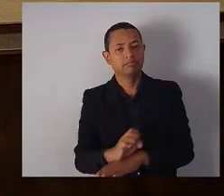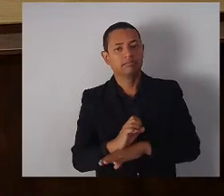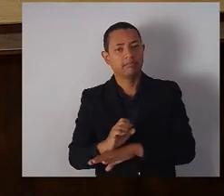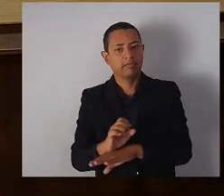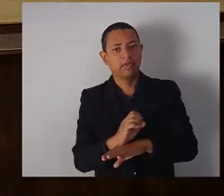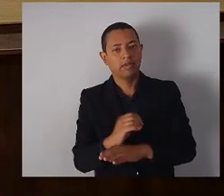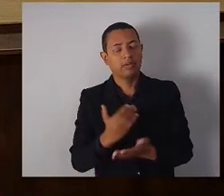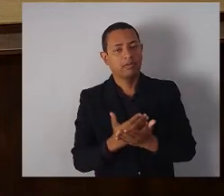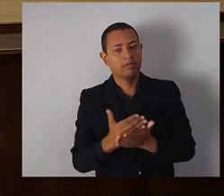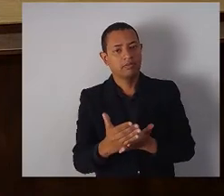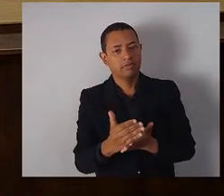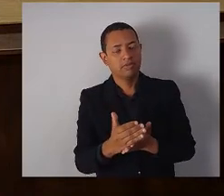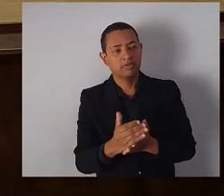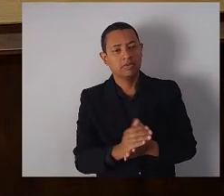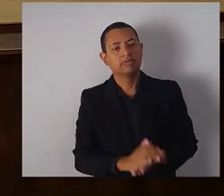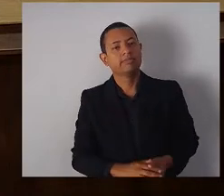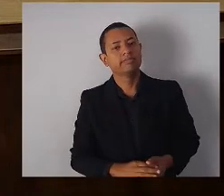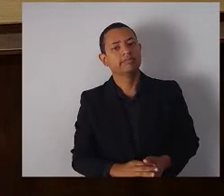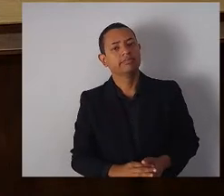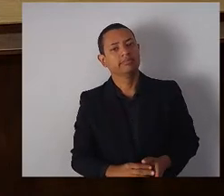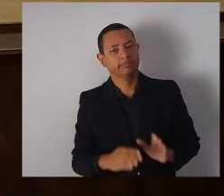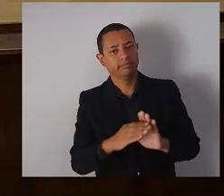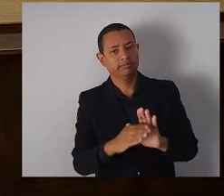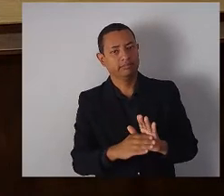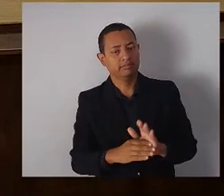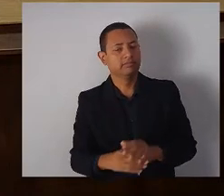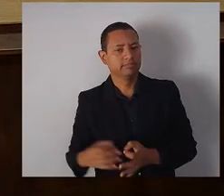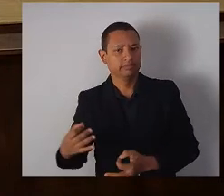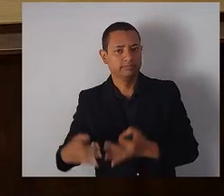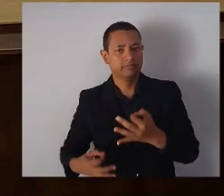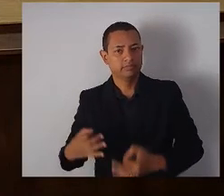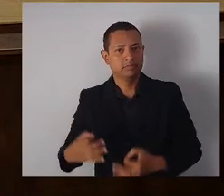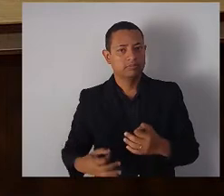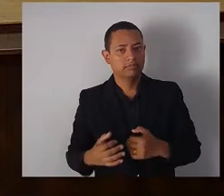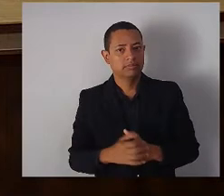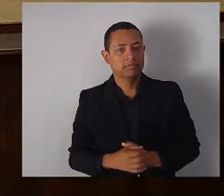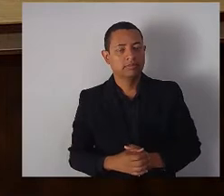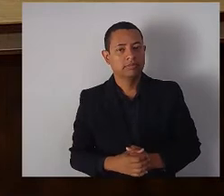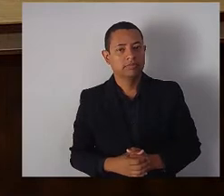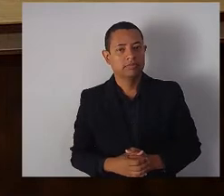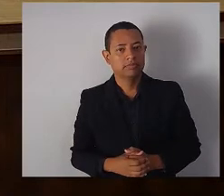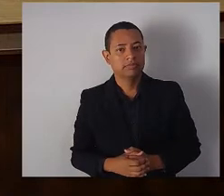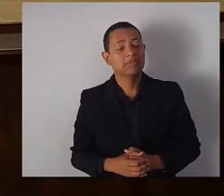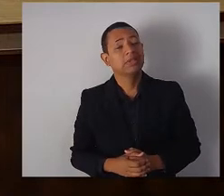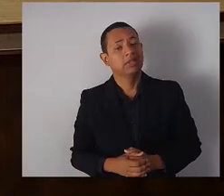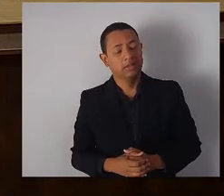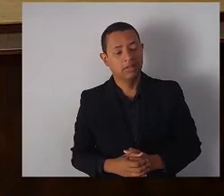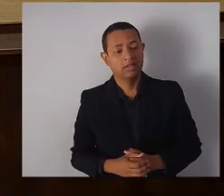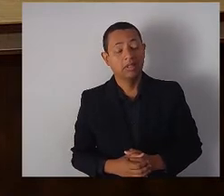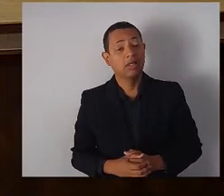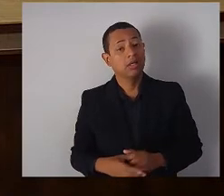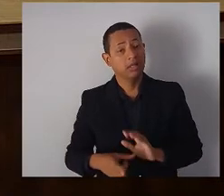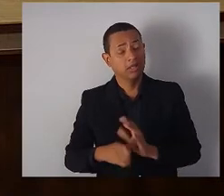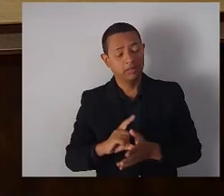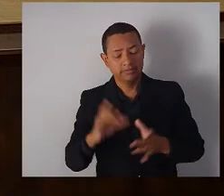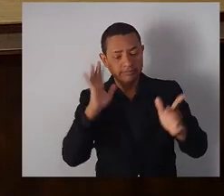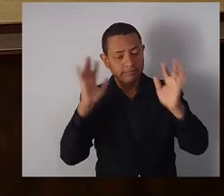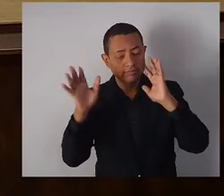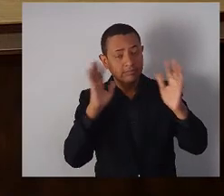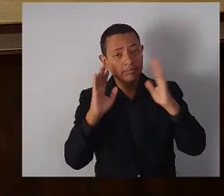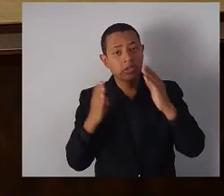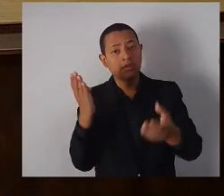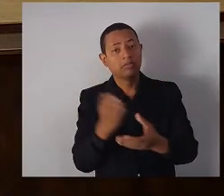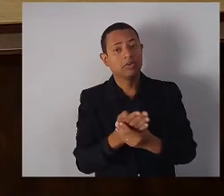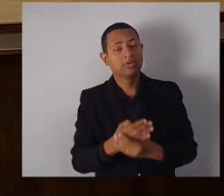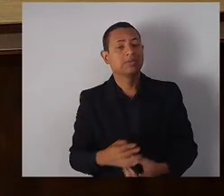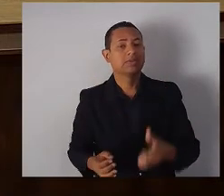pauta judicial. Nós tínhamos previsão de 6 processos para julgamento. Por